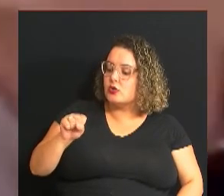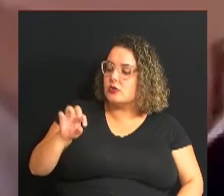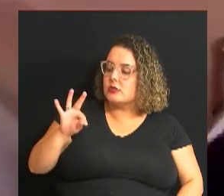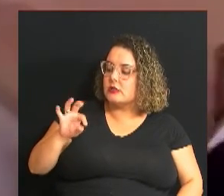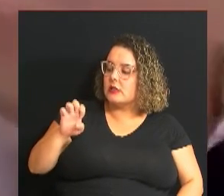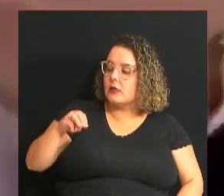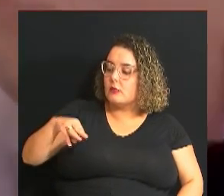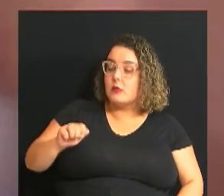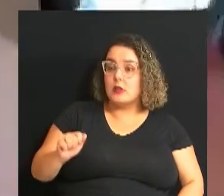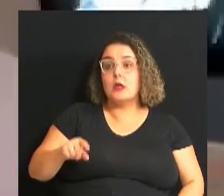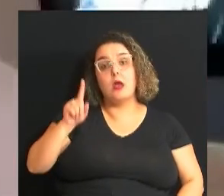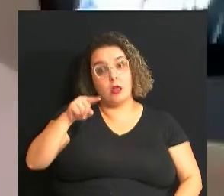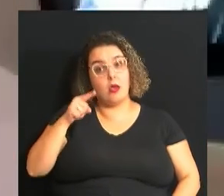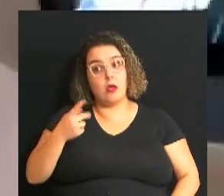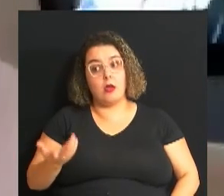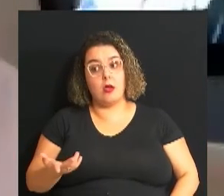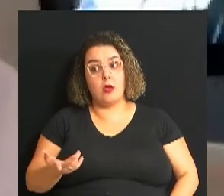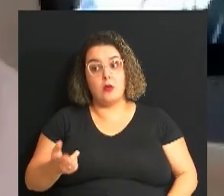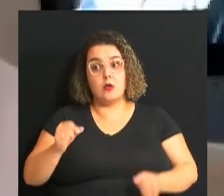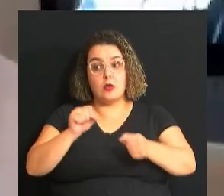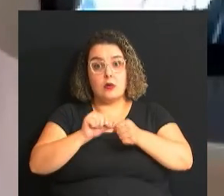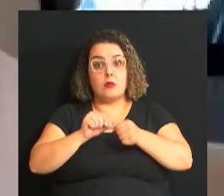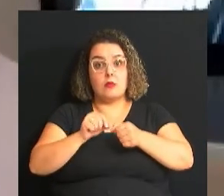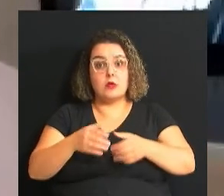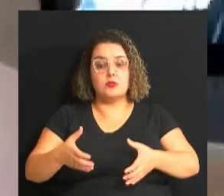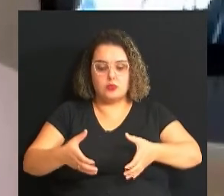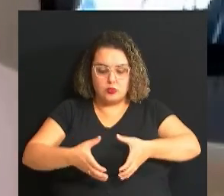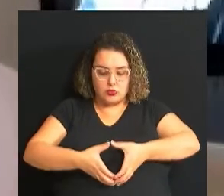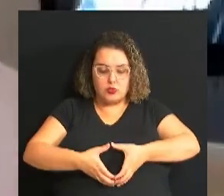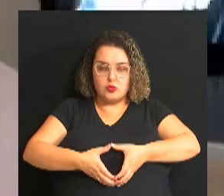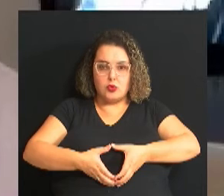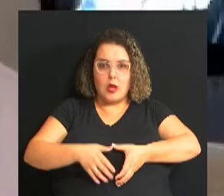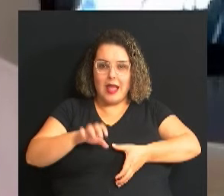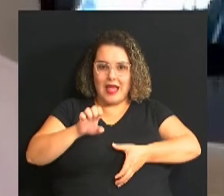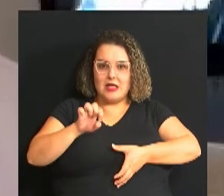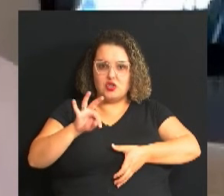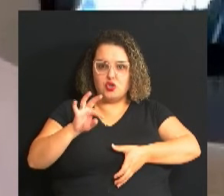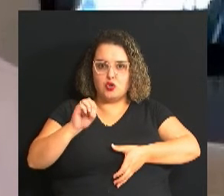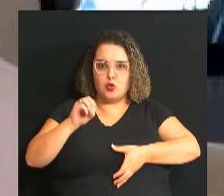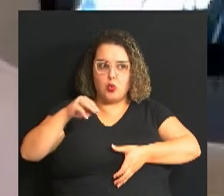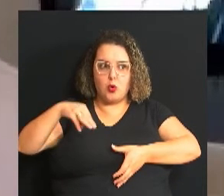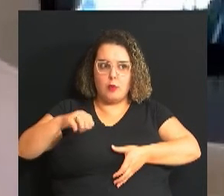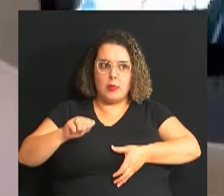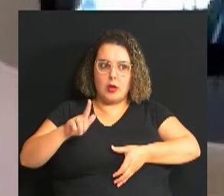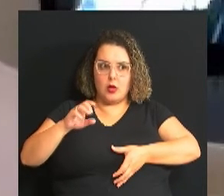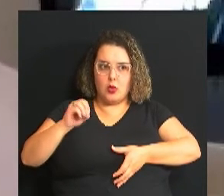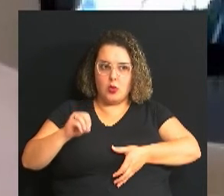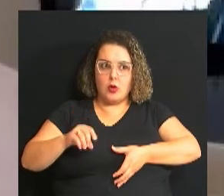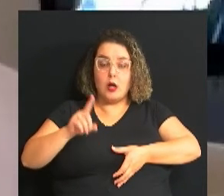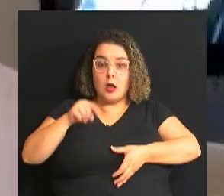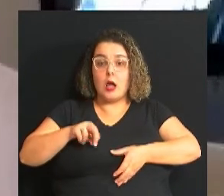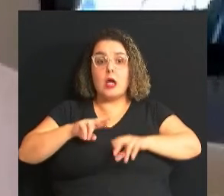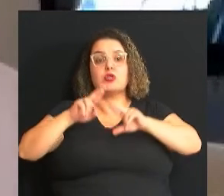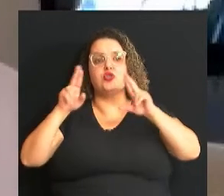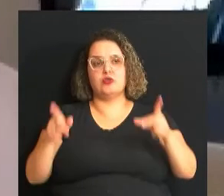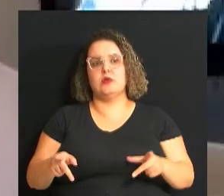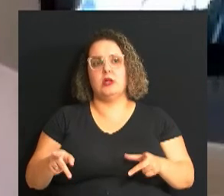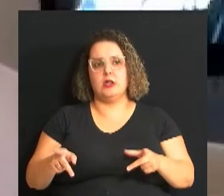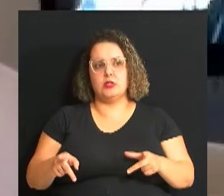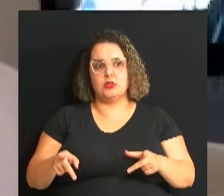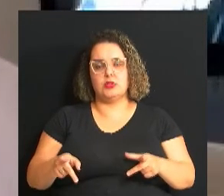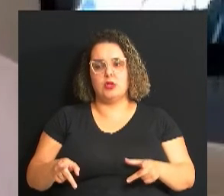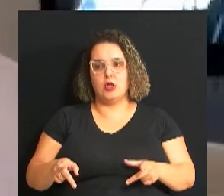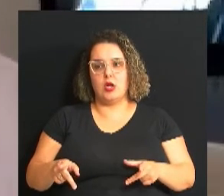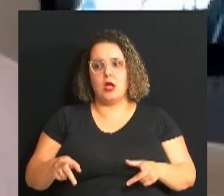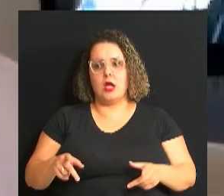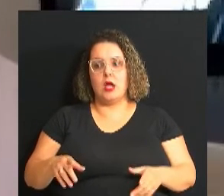é uma esterilização que se faz no estômago. Só que a gastrostomia, ela tem uma função diferente, que é geralmente uma